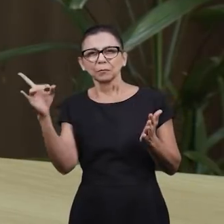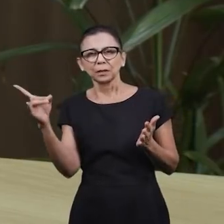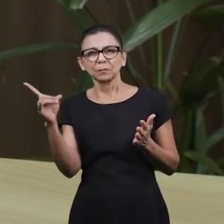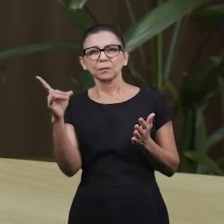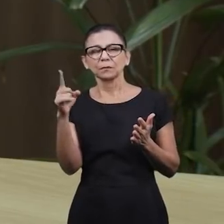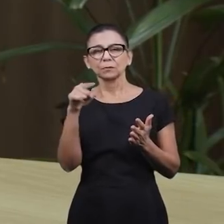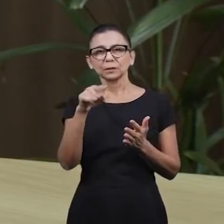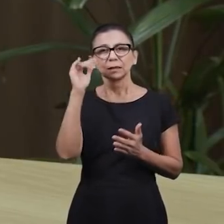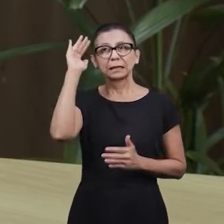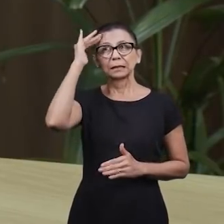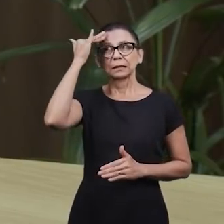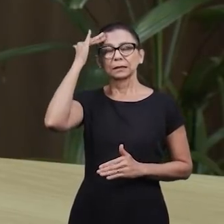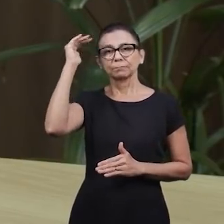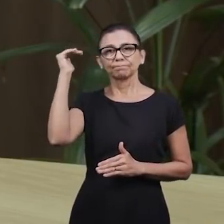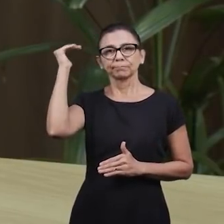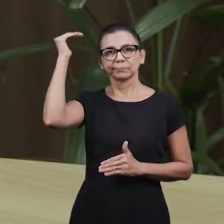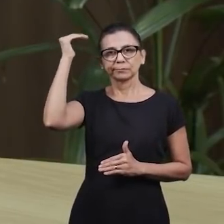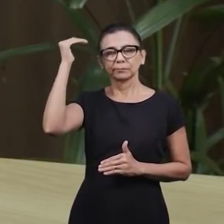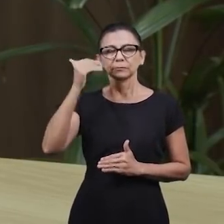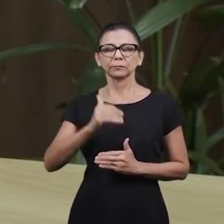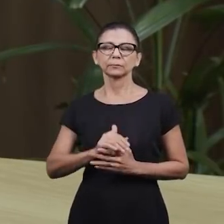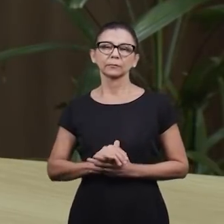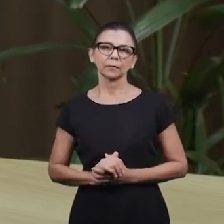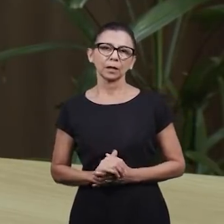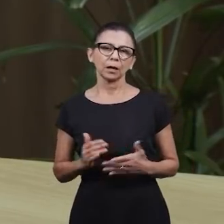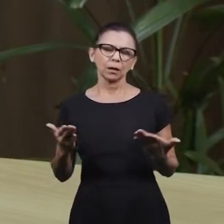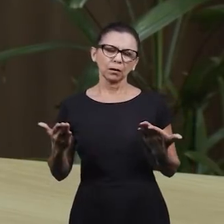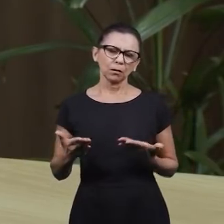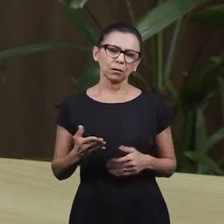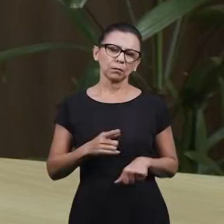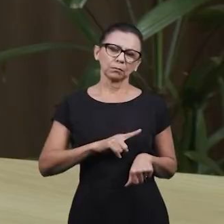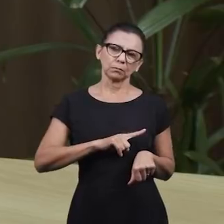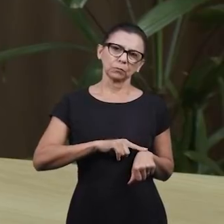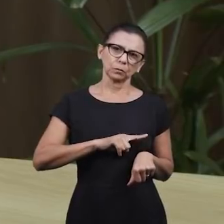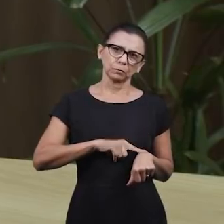E nós vivemos um momento em que